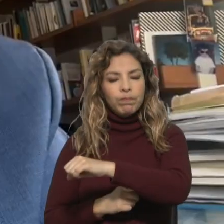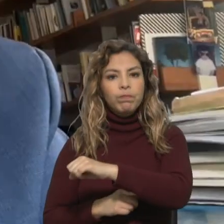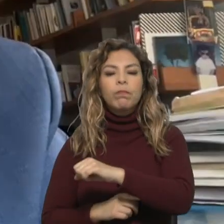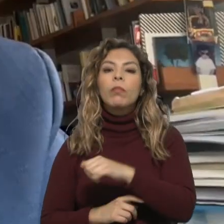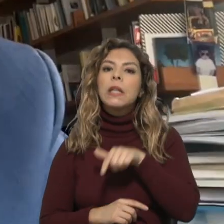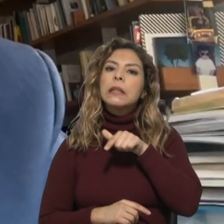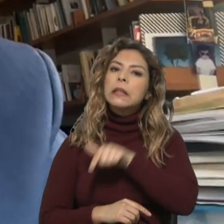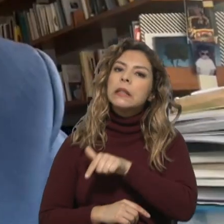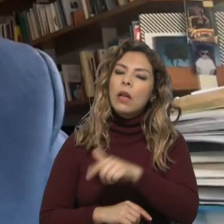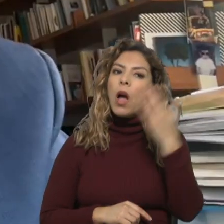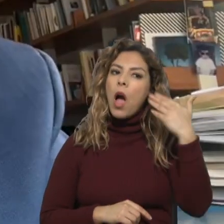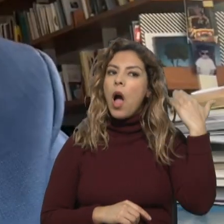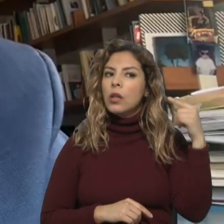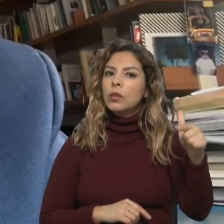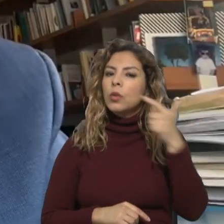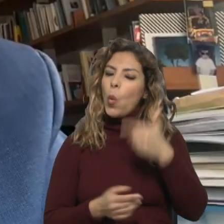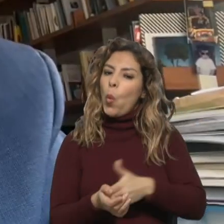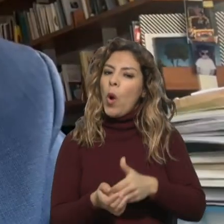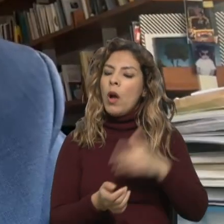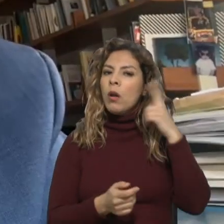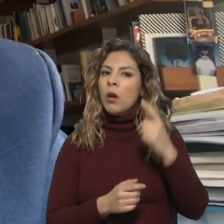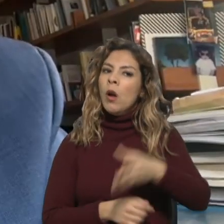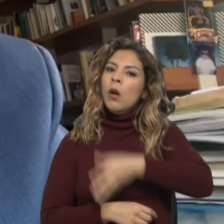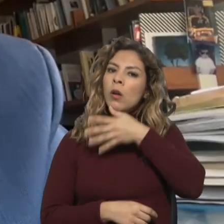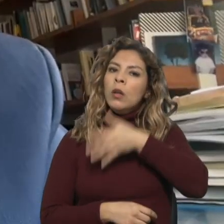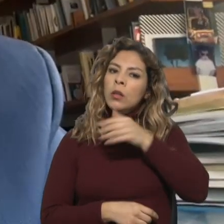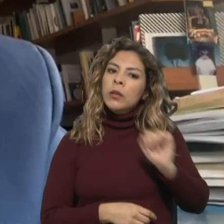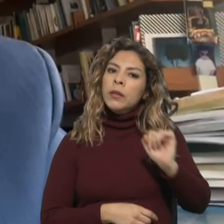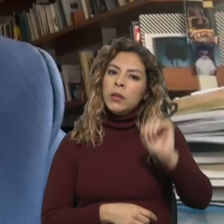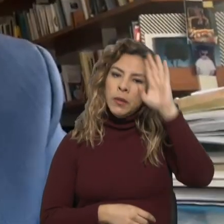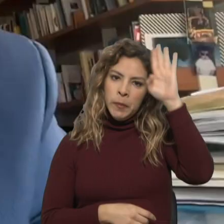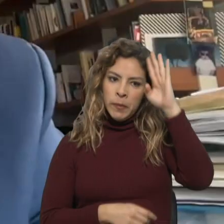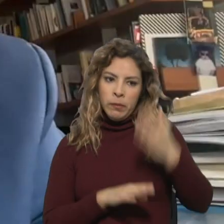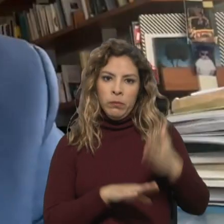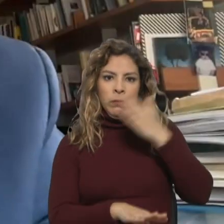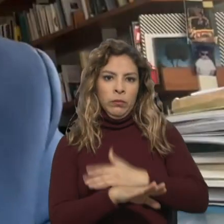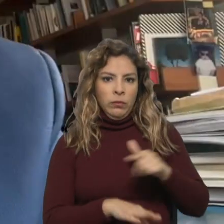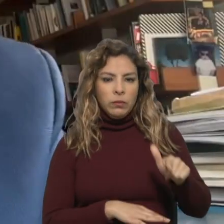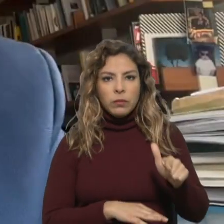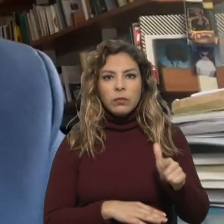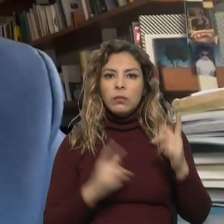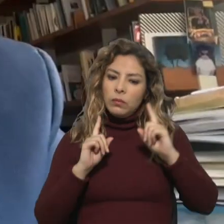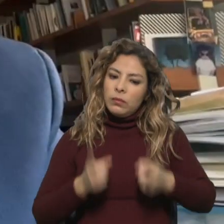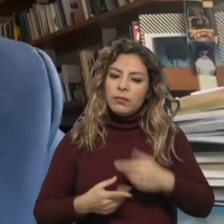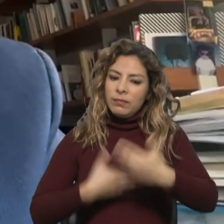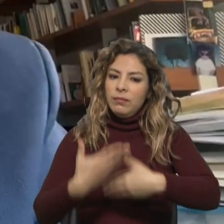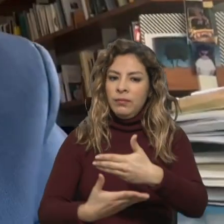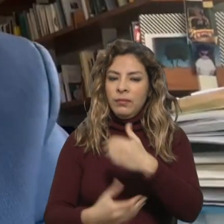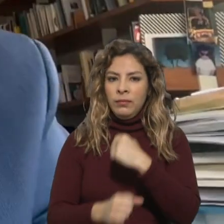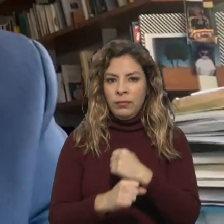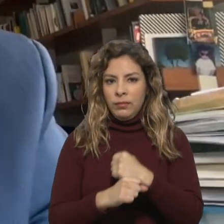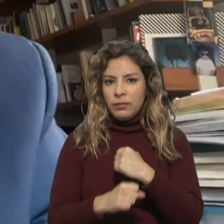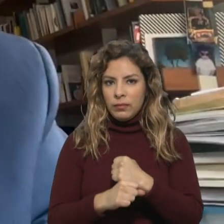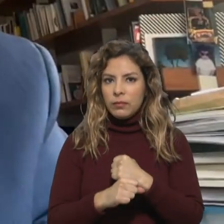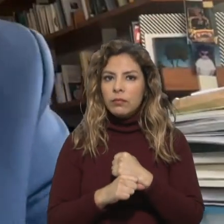que ele trazia já do seu ministério anterior e, por assim dizer, com o qual arrancou seriamente no seu ministério.